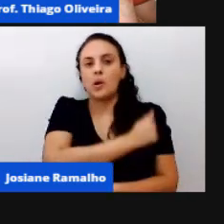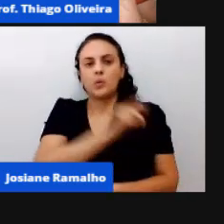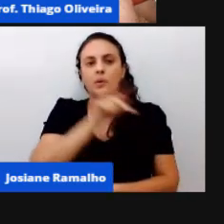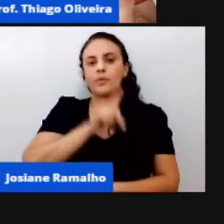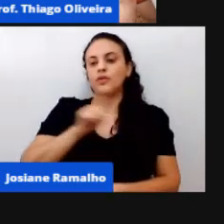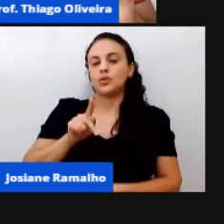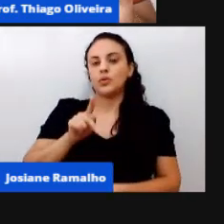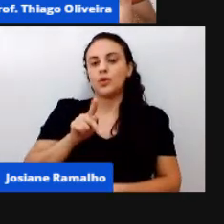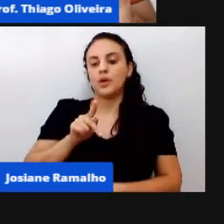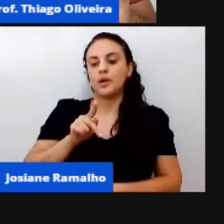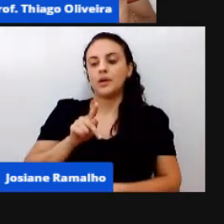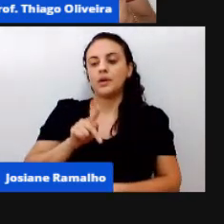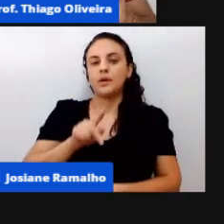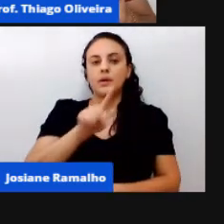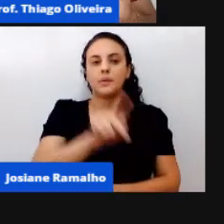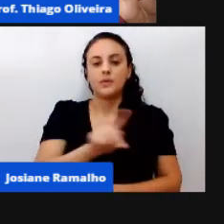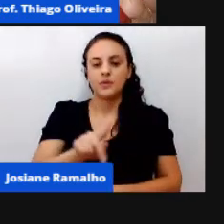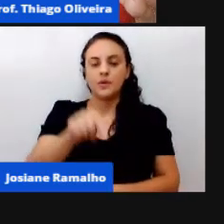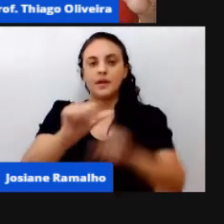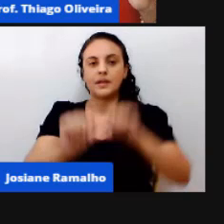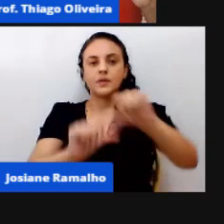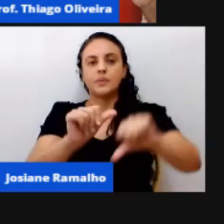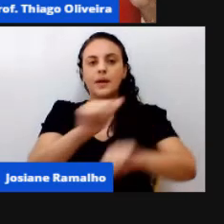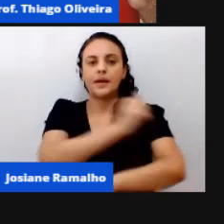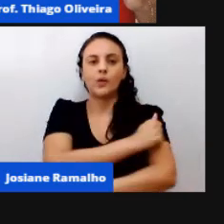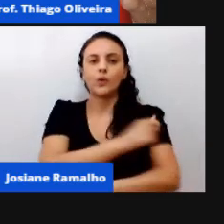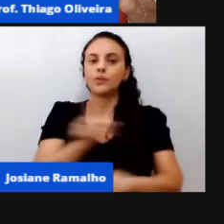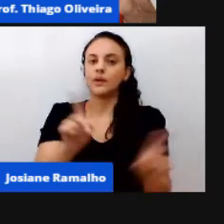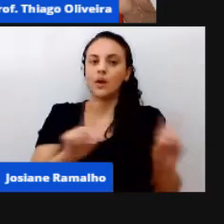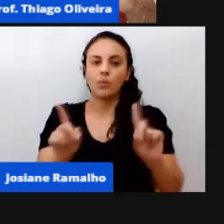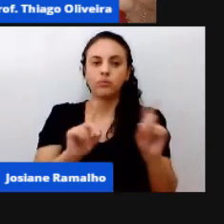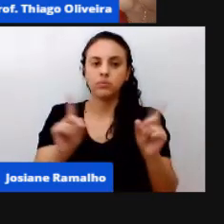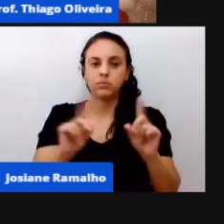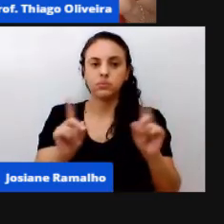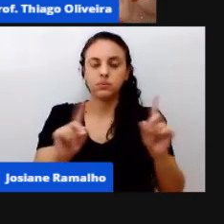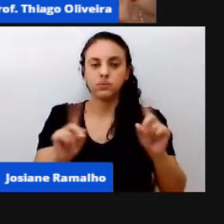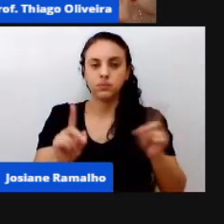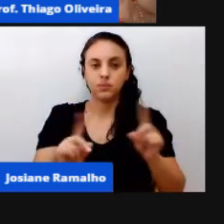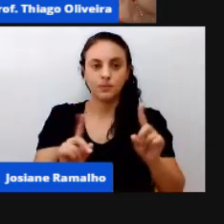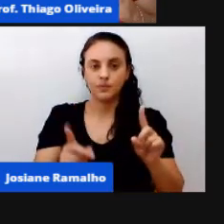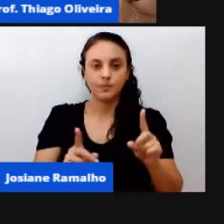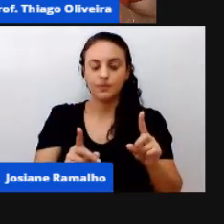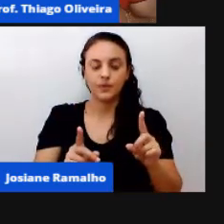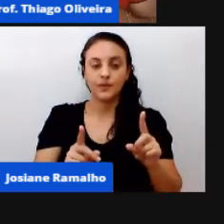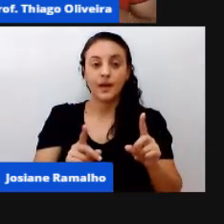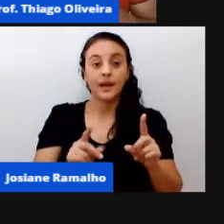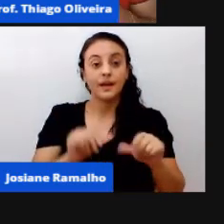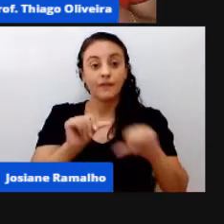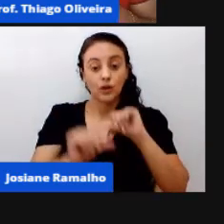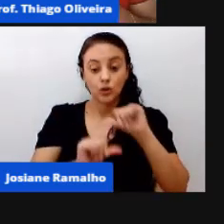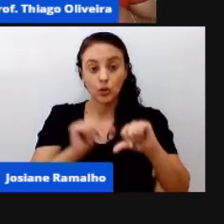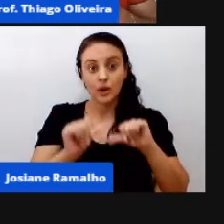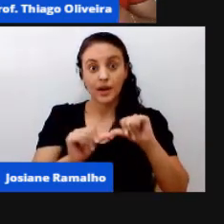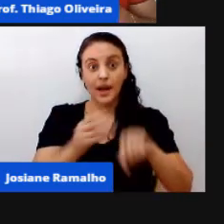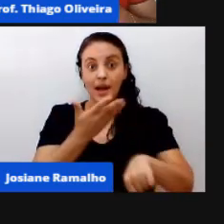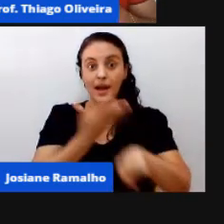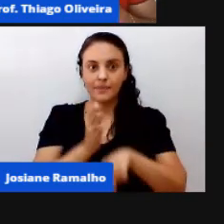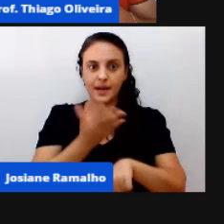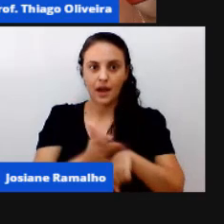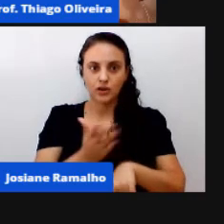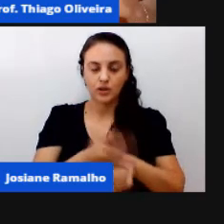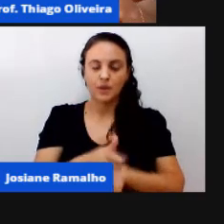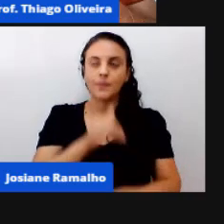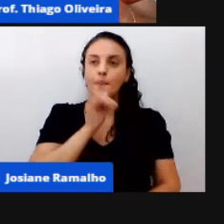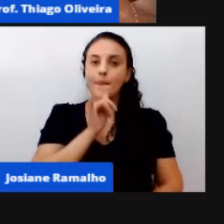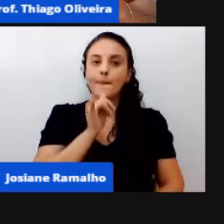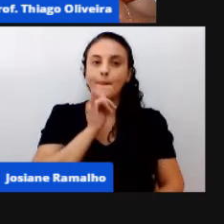aluno, não é essa a ideia. A ideia é você inverter o procedimento. Né? Como é que se dá na aula